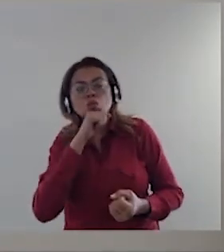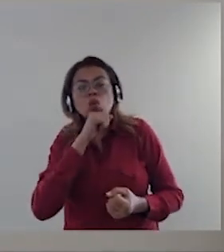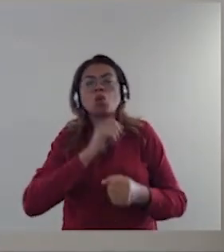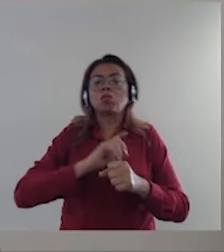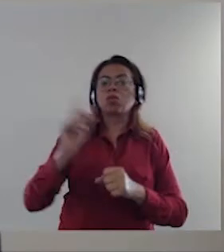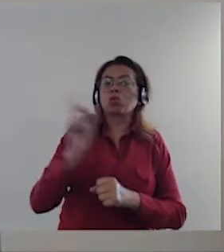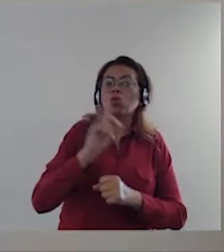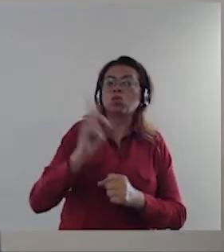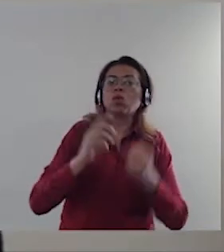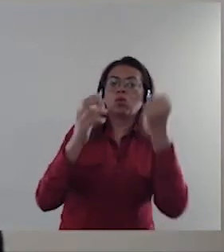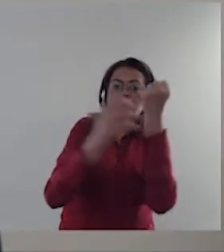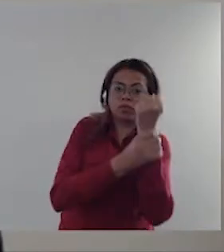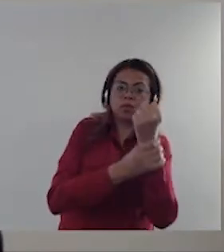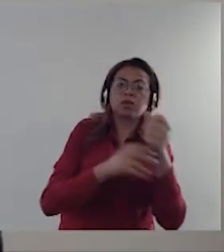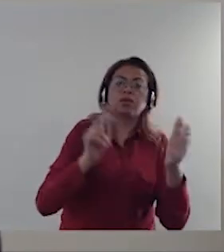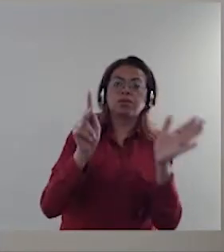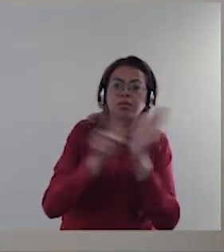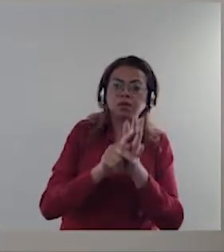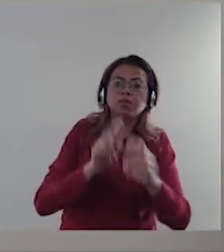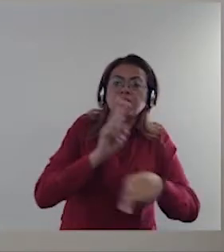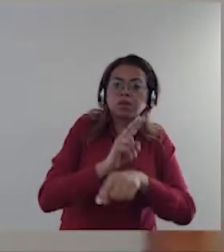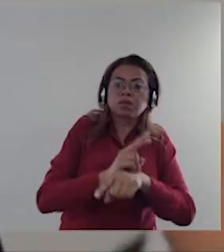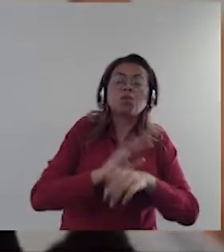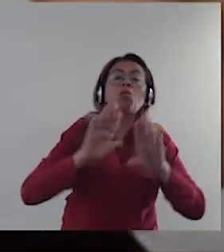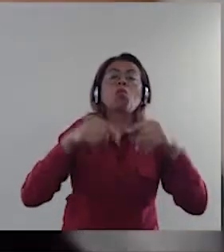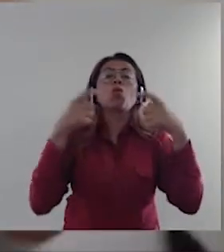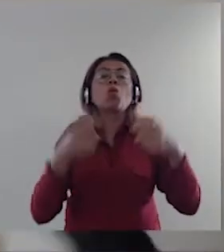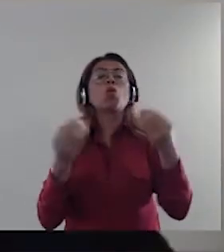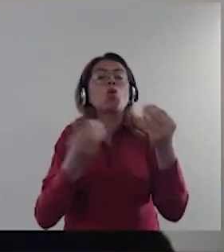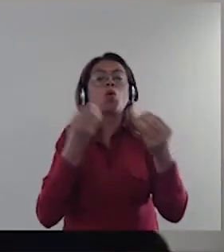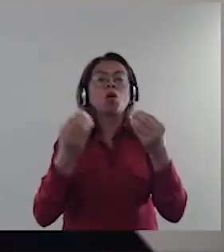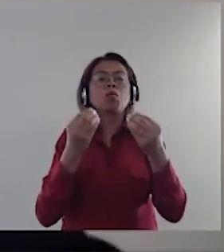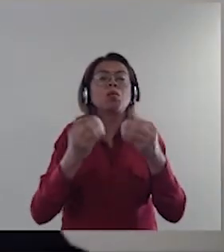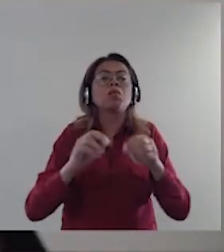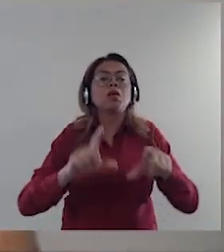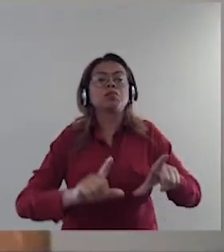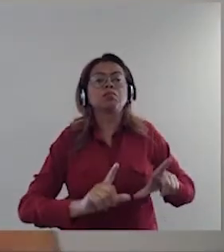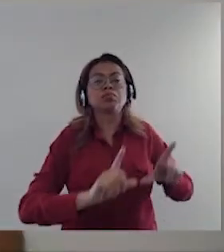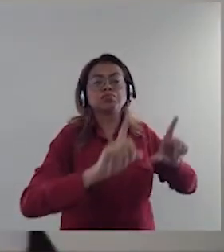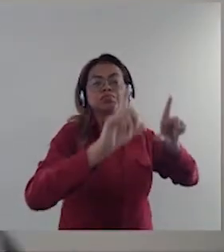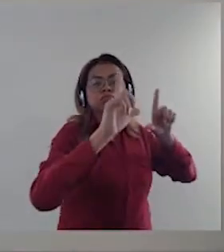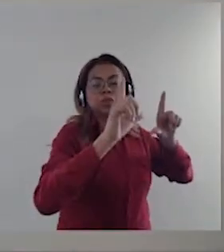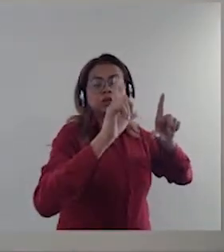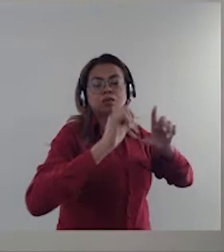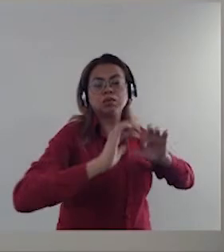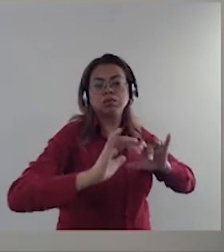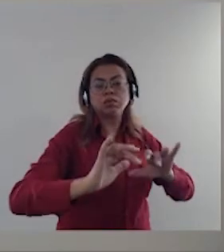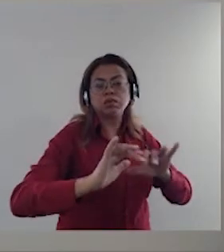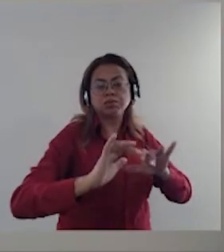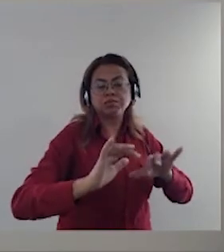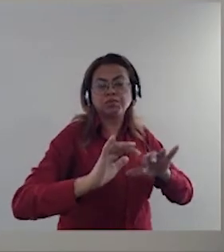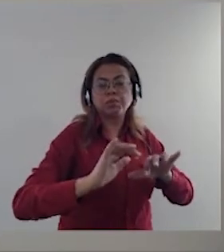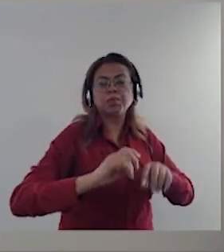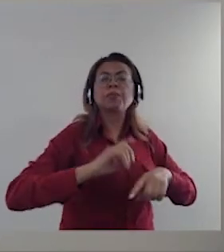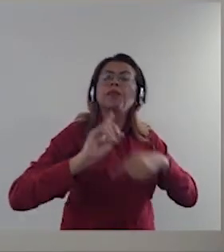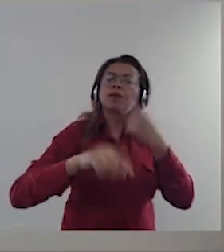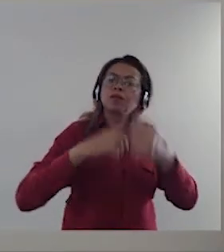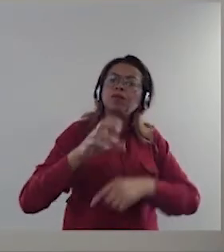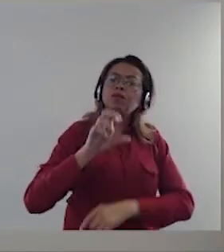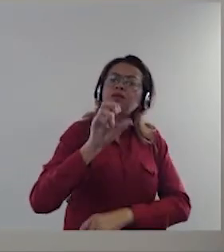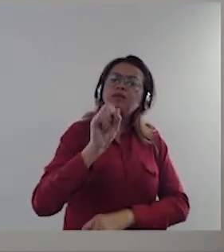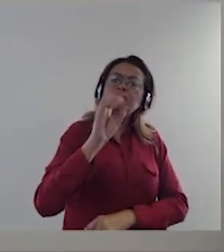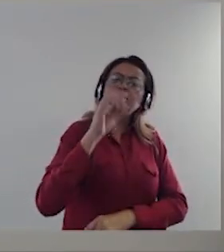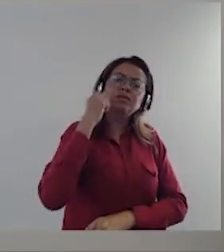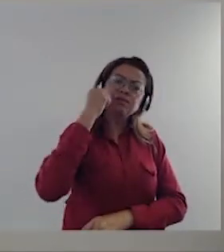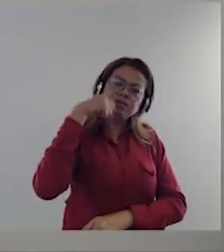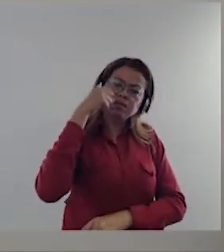não residente por meios virtuais. E essa foi uma das principais questões que fez com que a própria senadora recuasse nesse projeto. Será